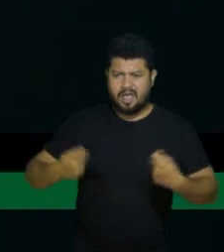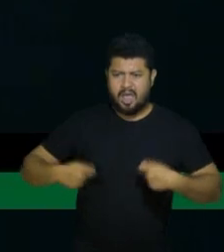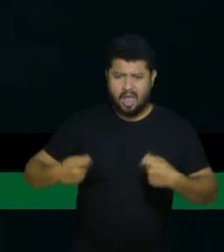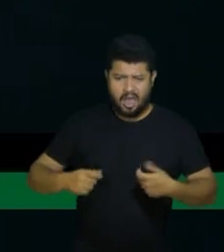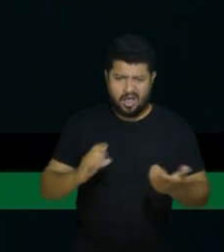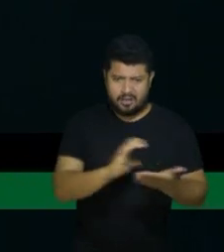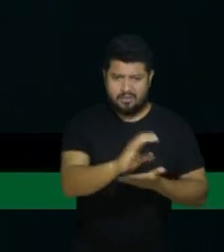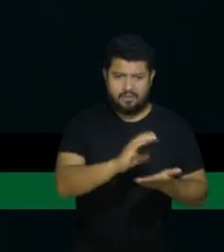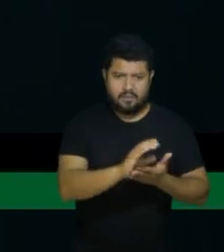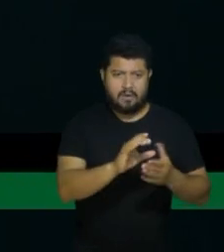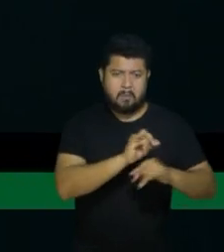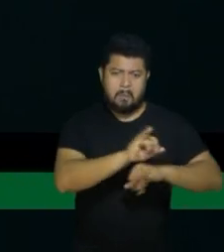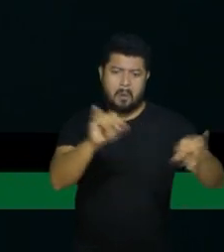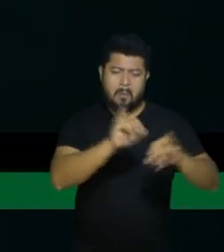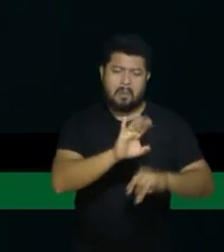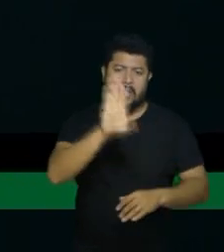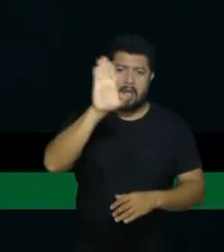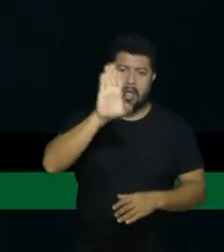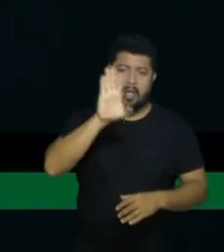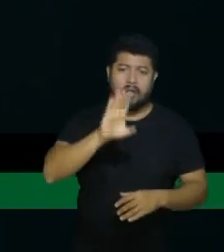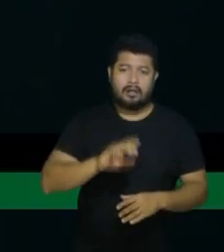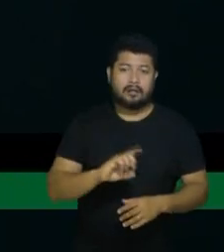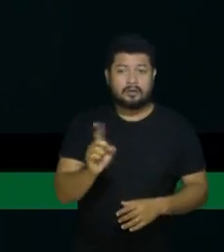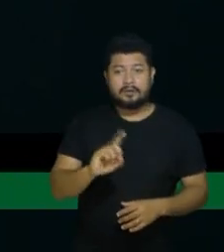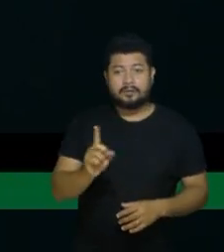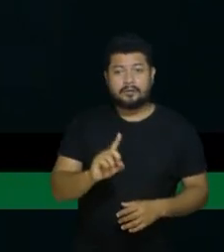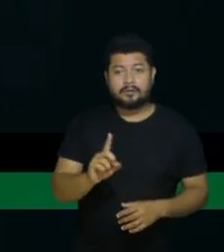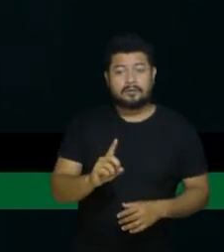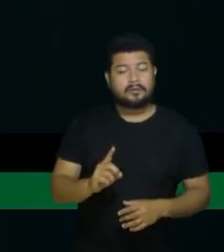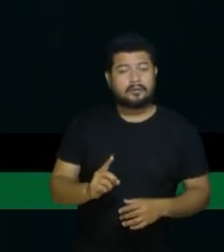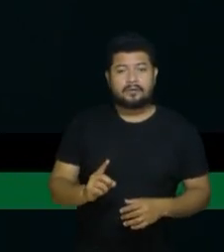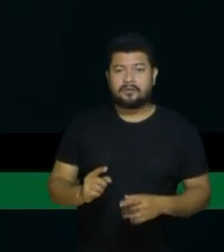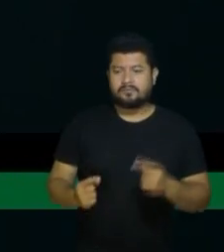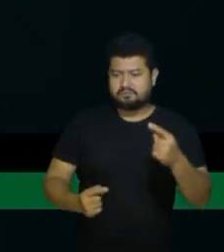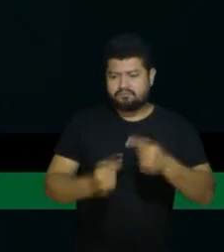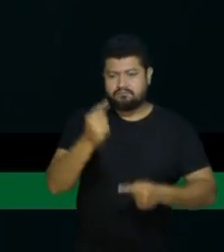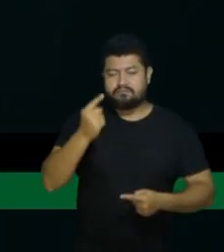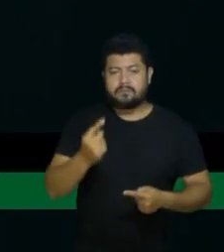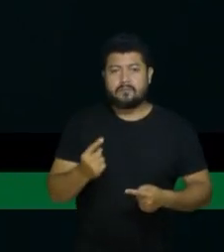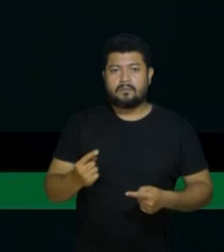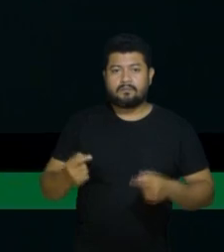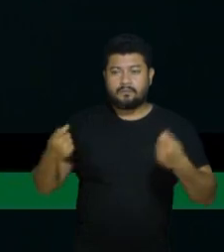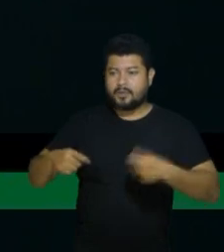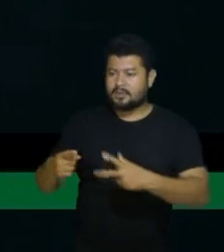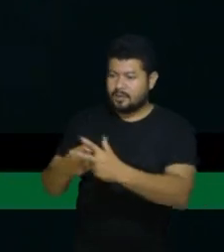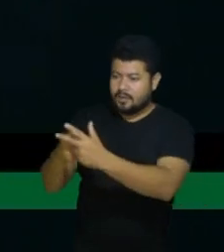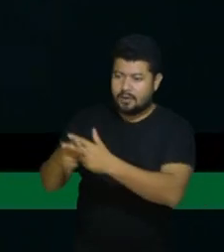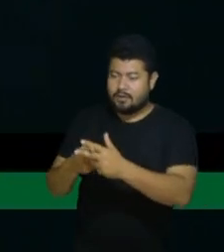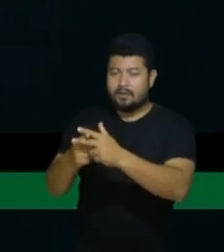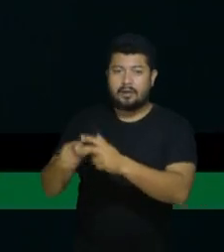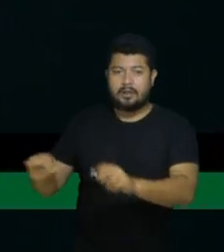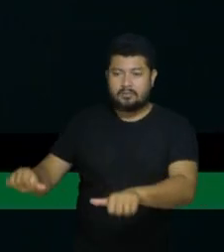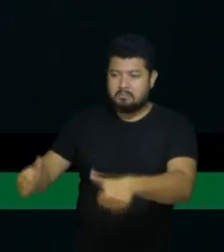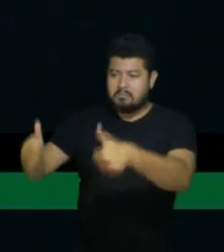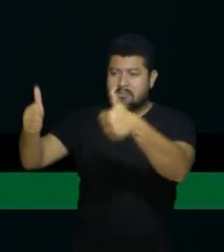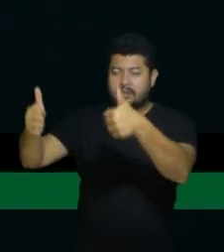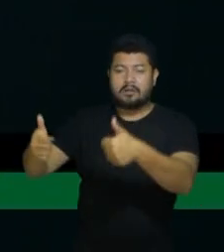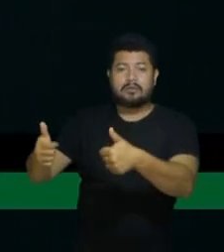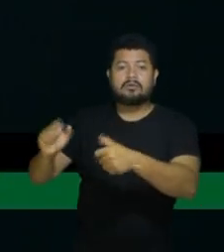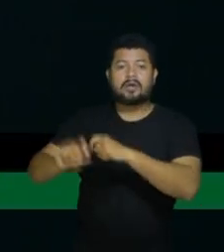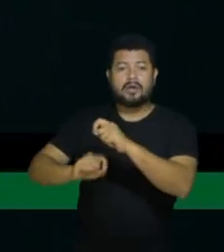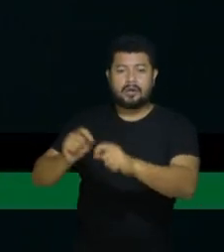campanha eleitoral esse dinheiro é para ser investido para melhorar cidades para melhorar a vida das